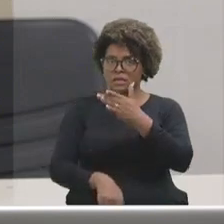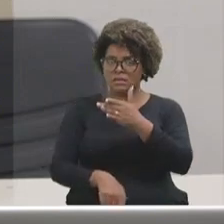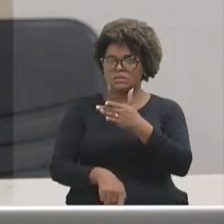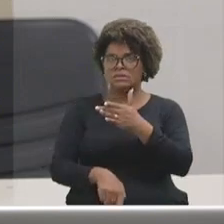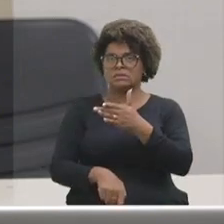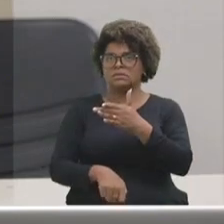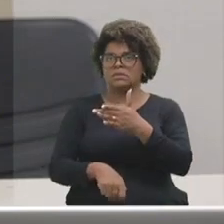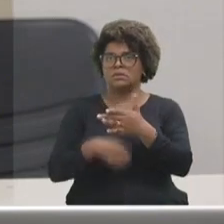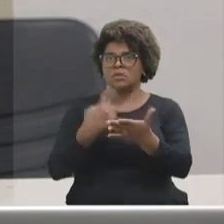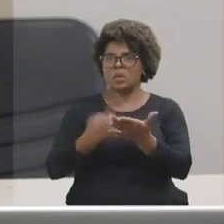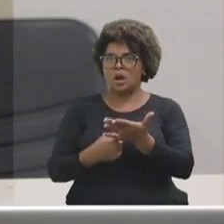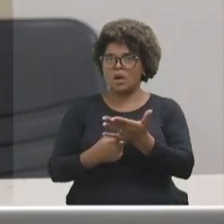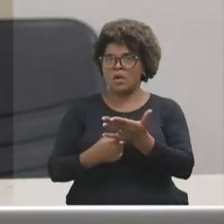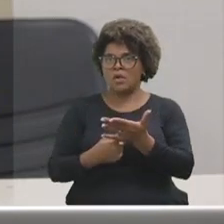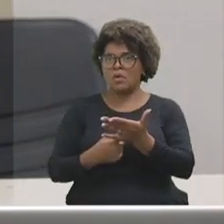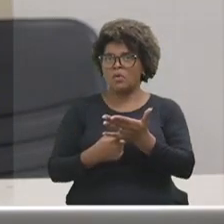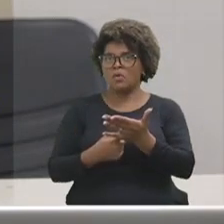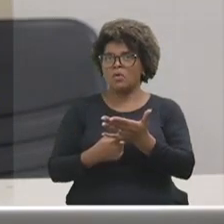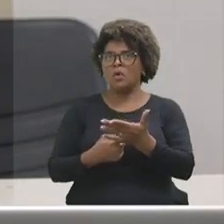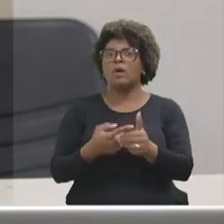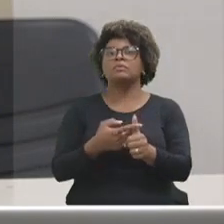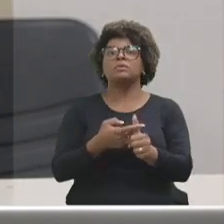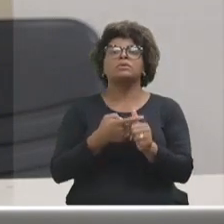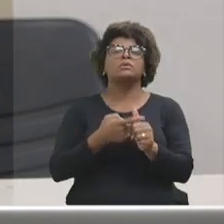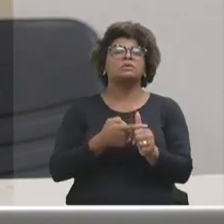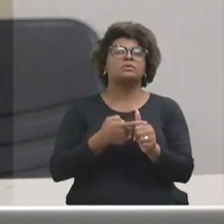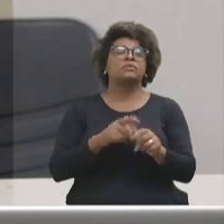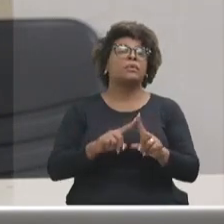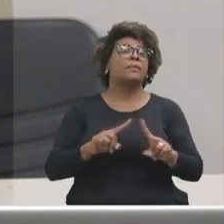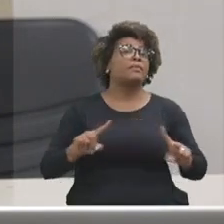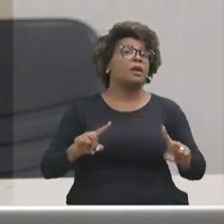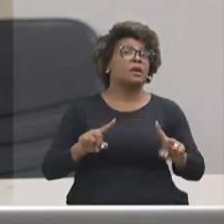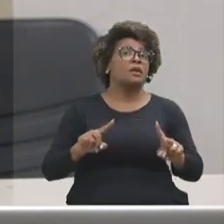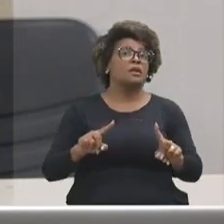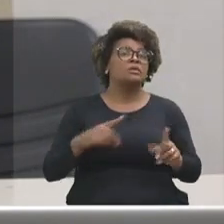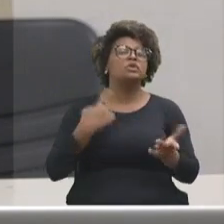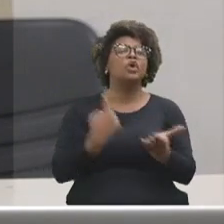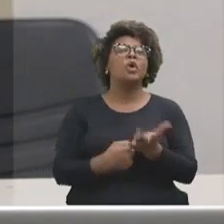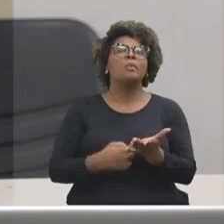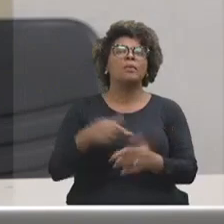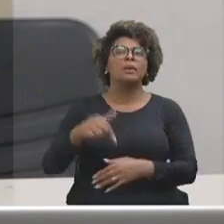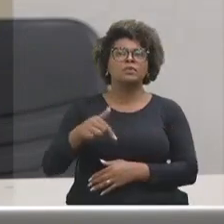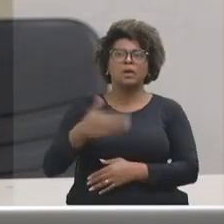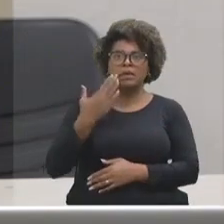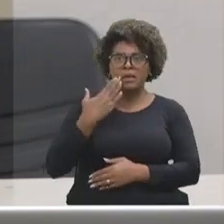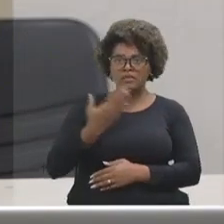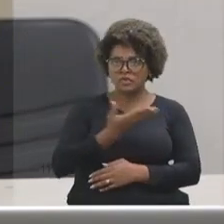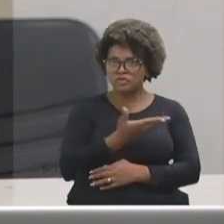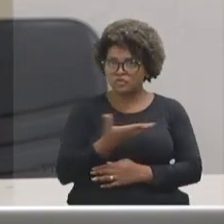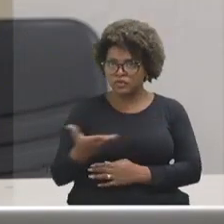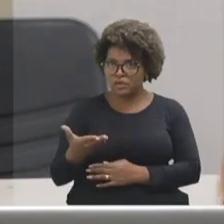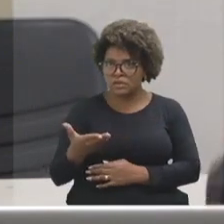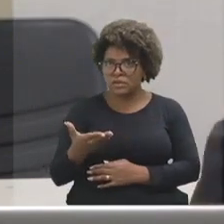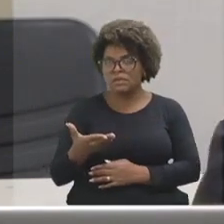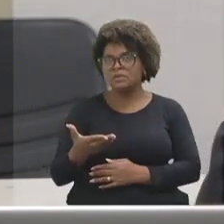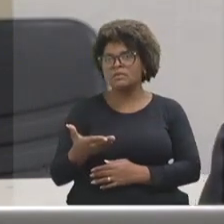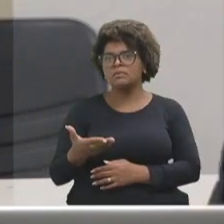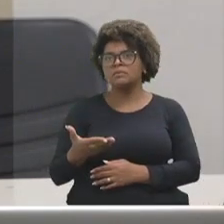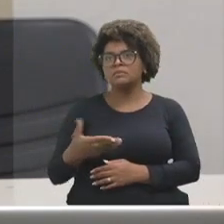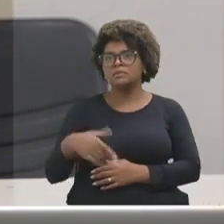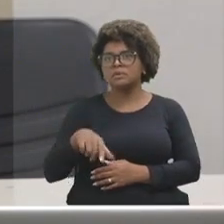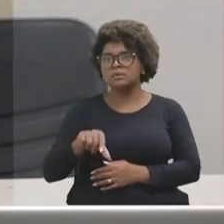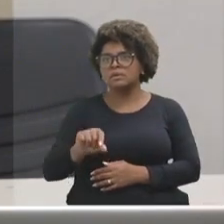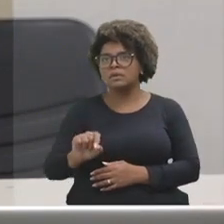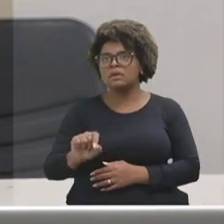do acordo é da dívida Mas o que eu posso me comprometer com o senhor é que